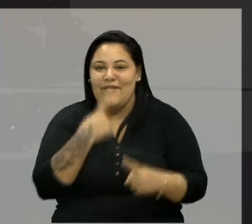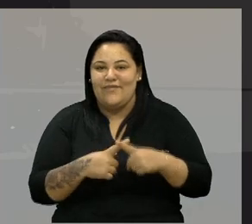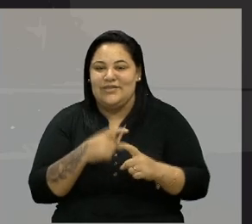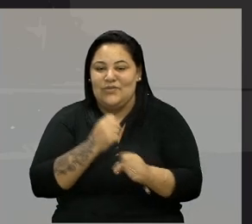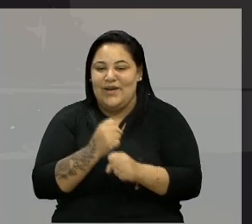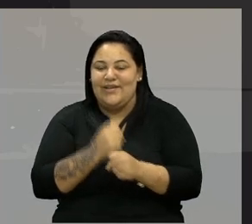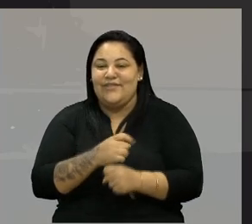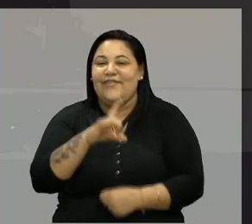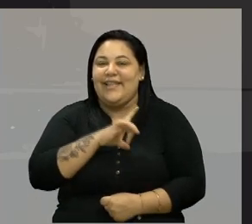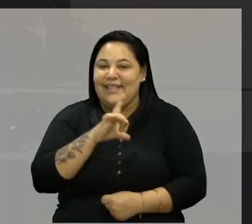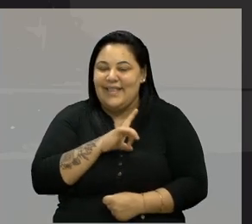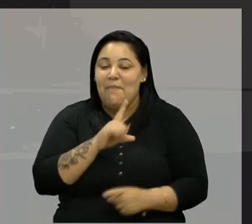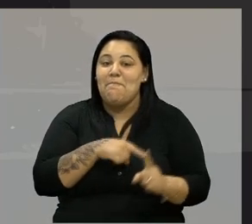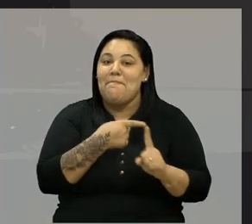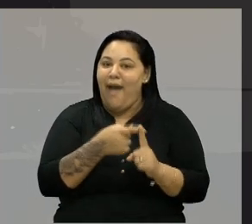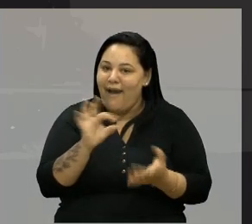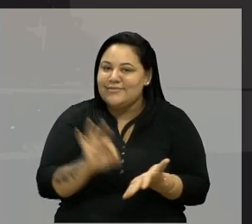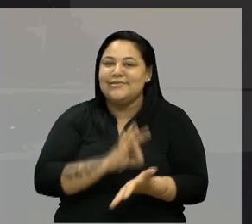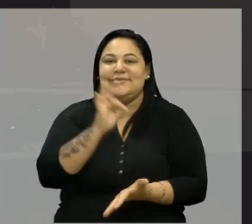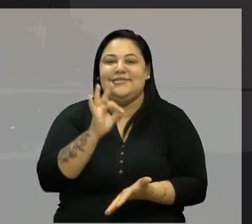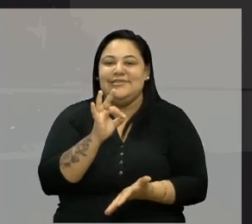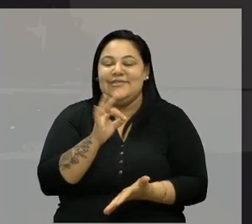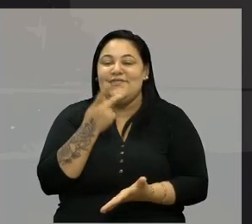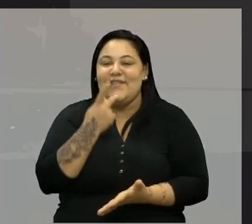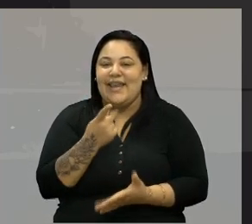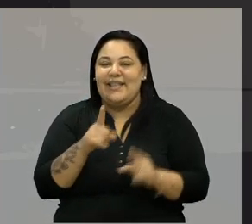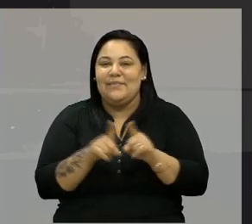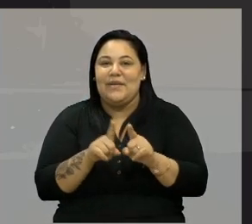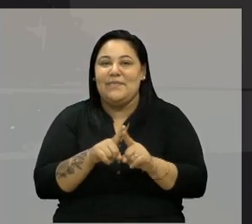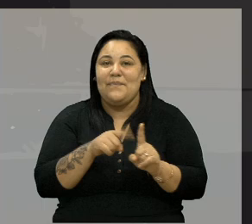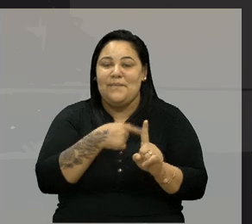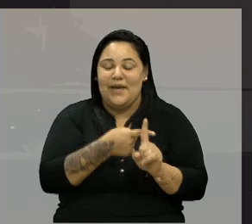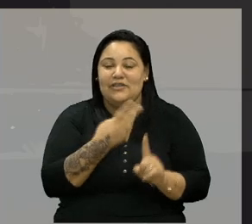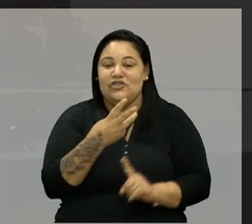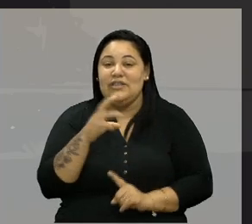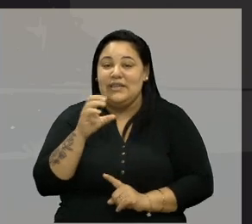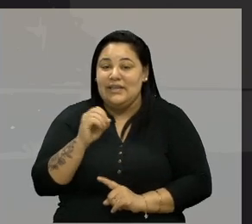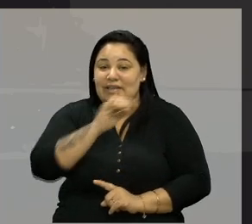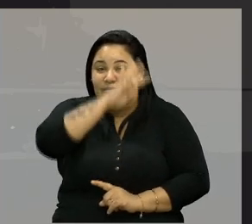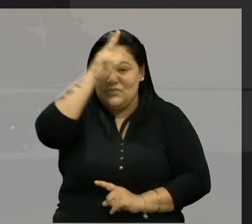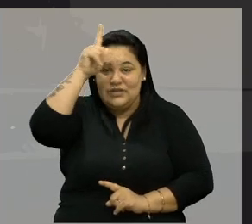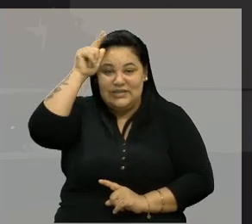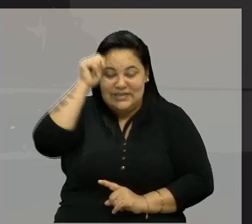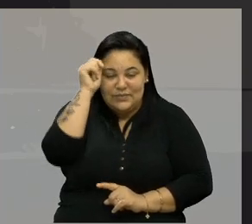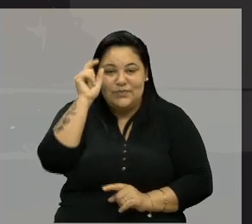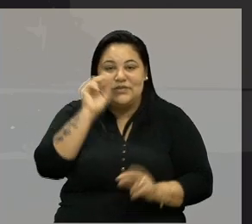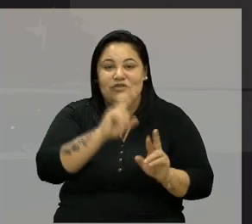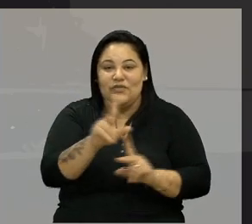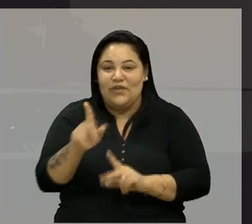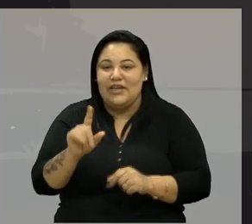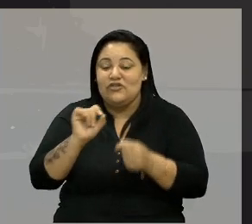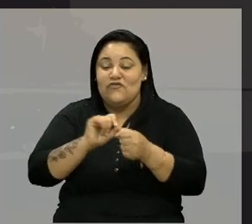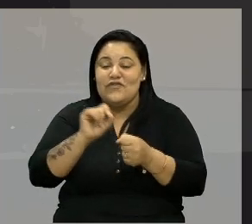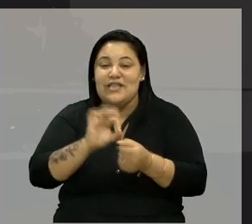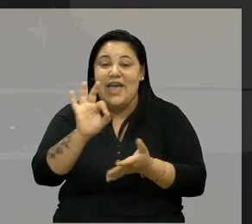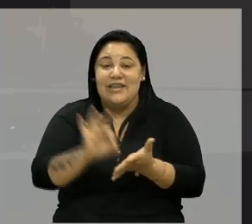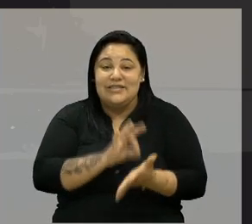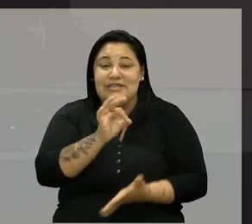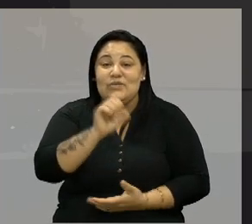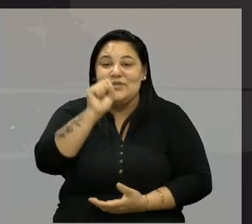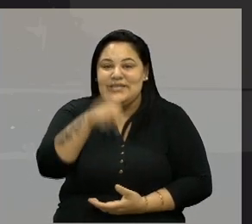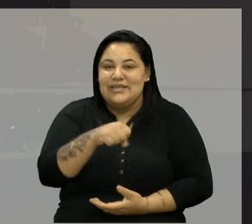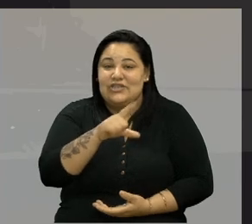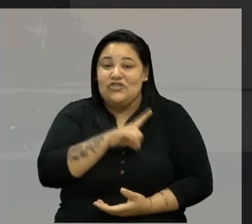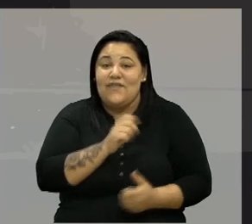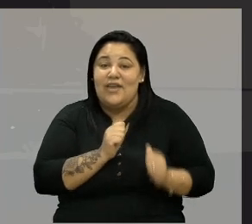teremos muito mais inscritos né salientar mais de 30 municípios diferentes fizeram inscrição e estiveram